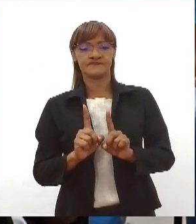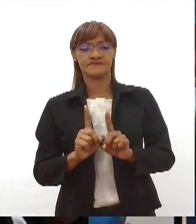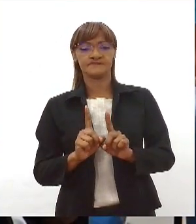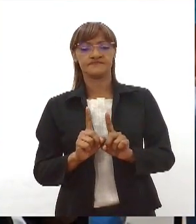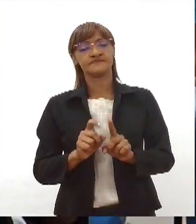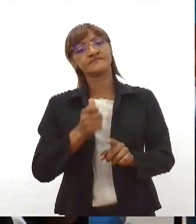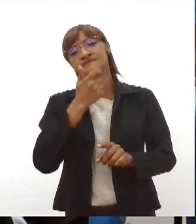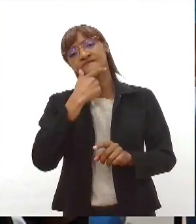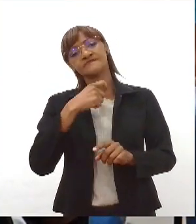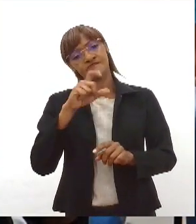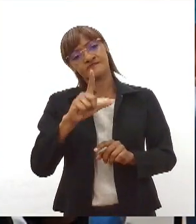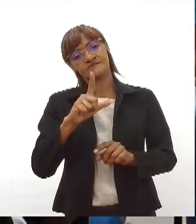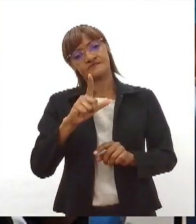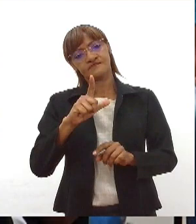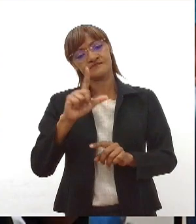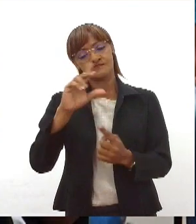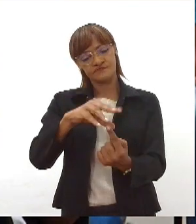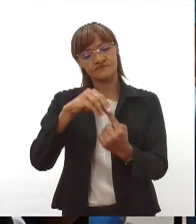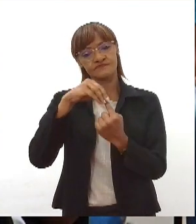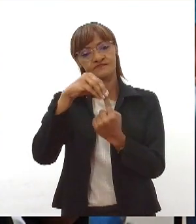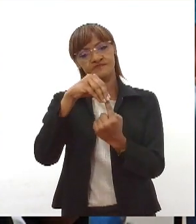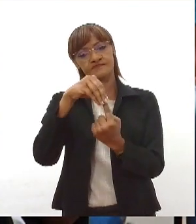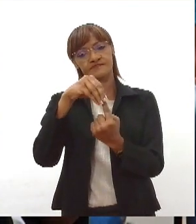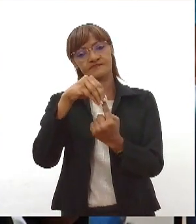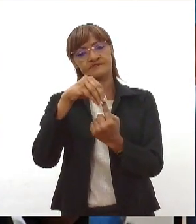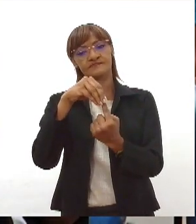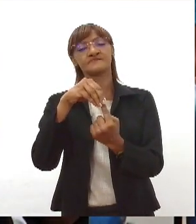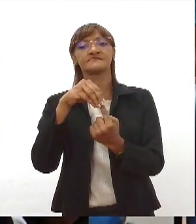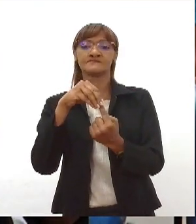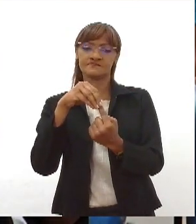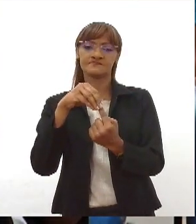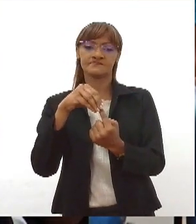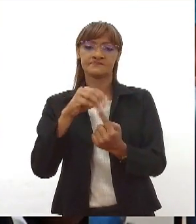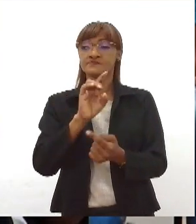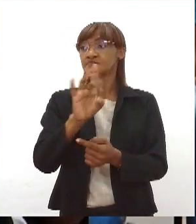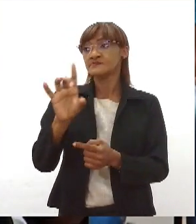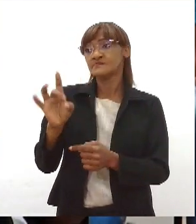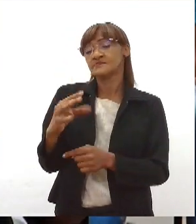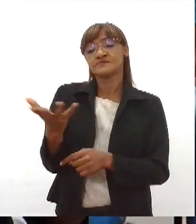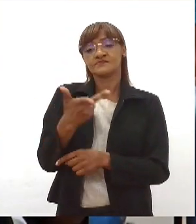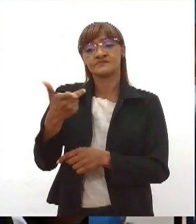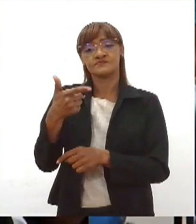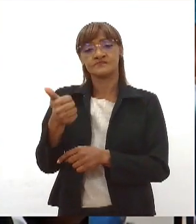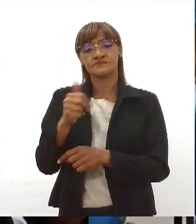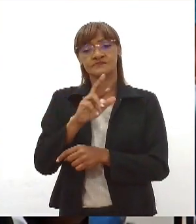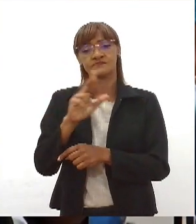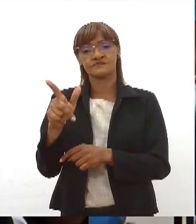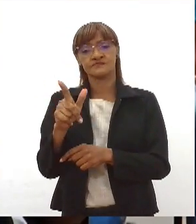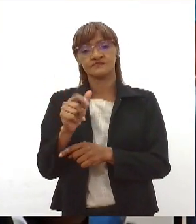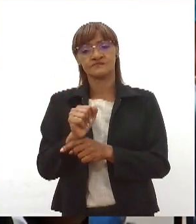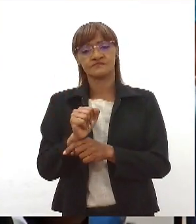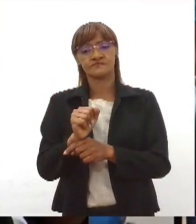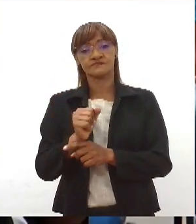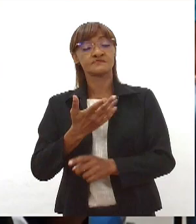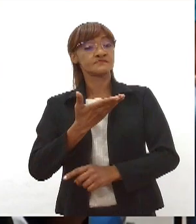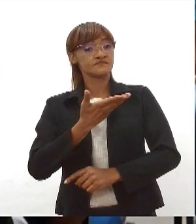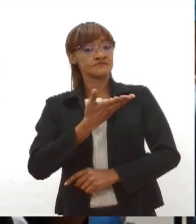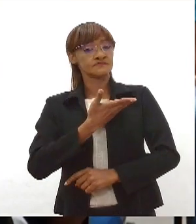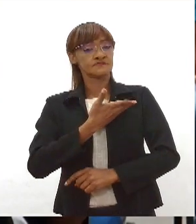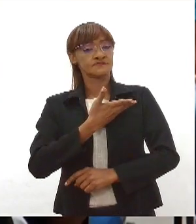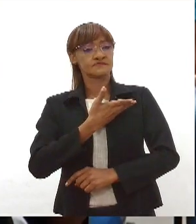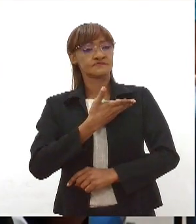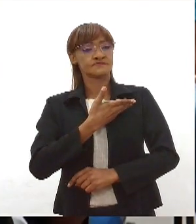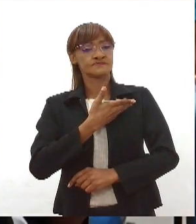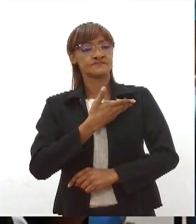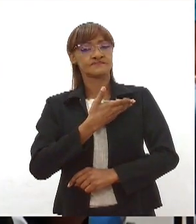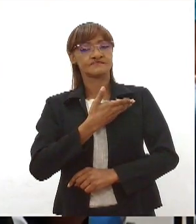é o único considerando que cada um tem o seu jeito é um companheiro que Abraça